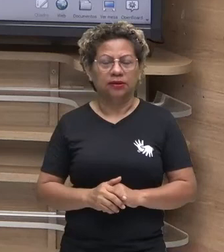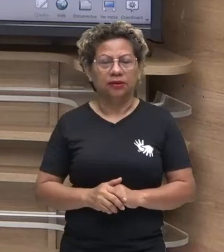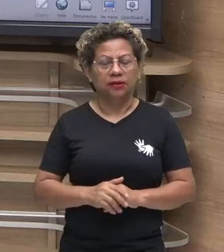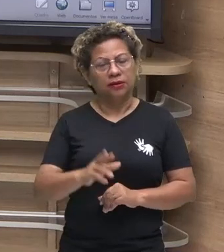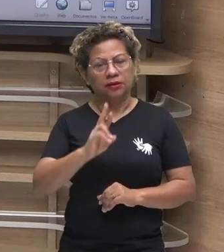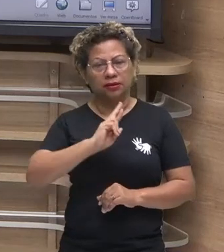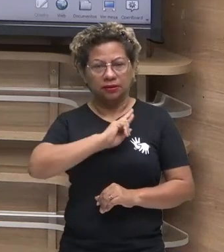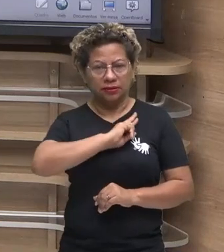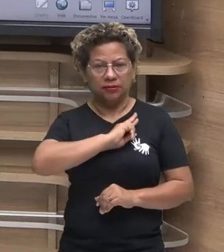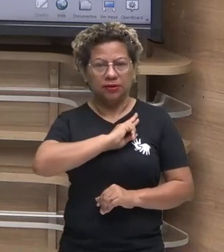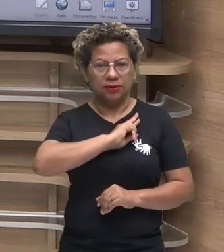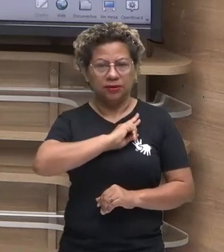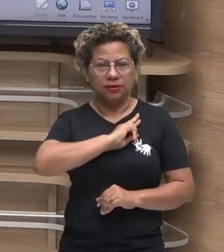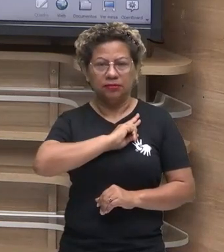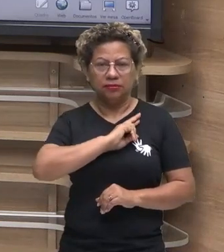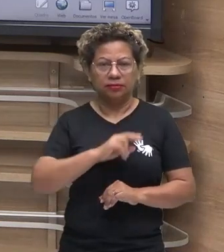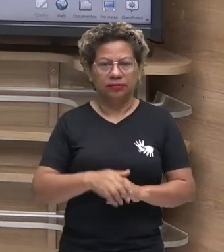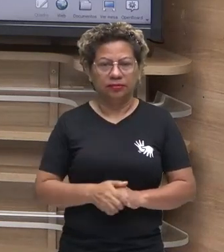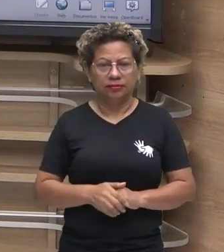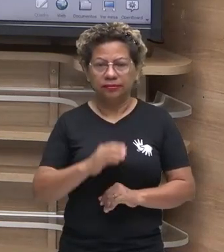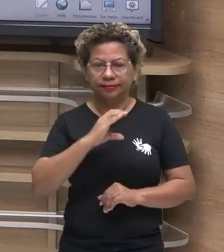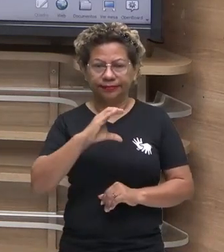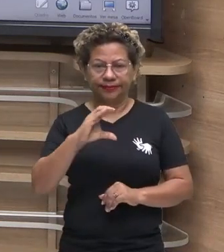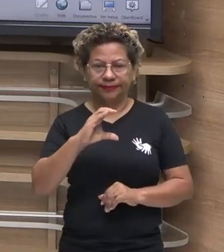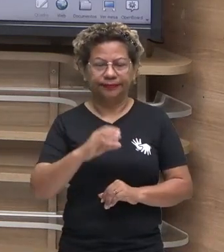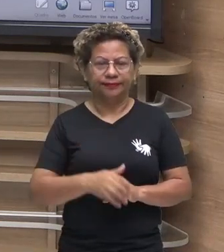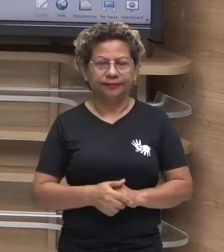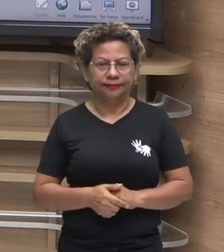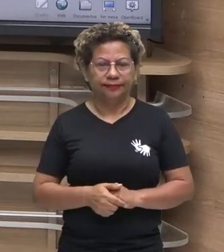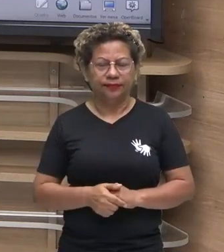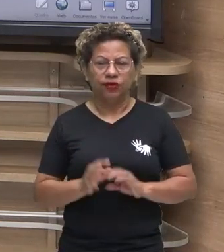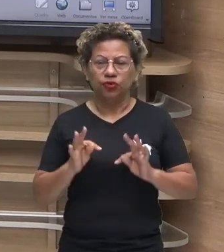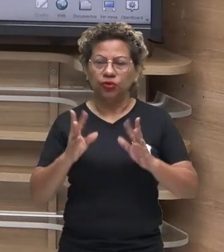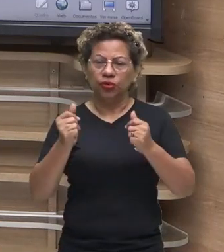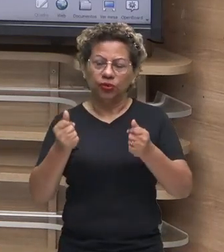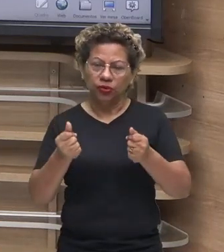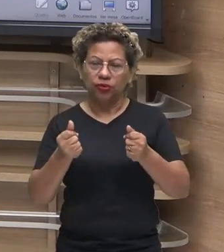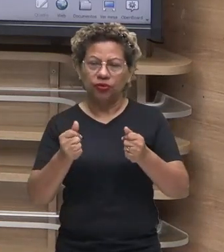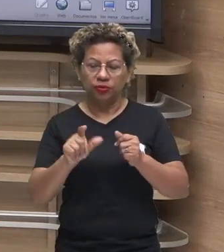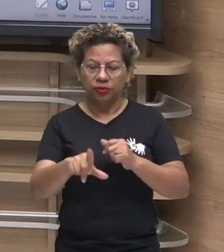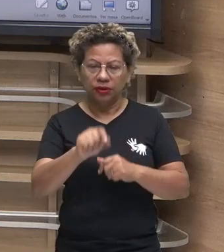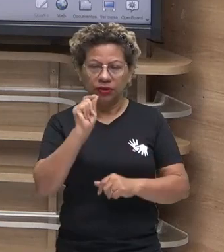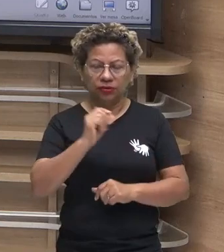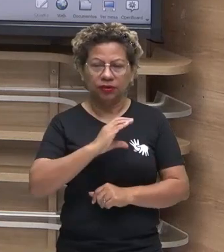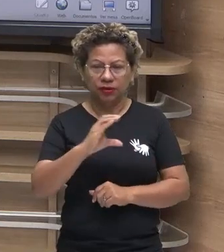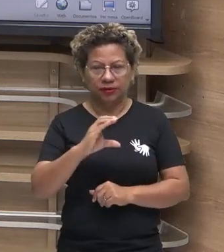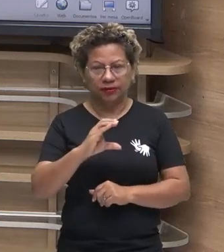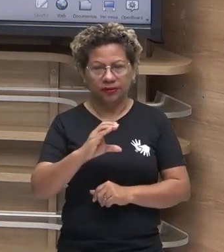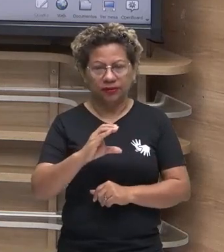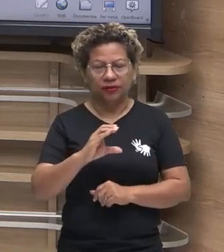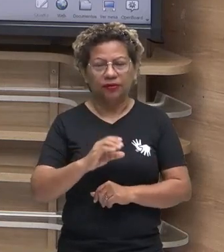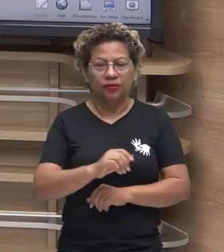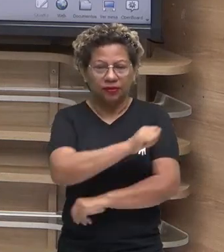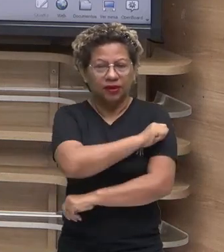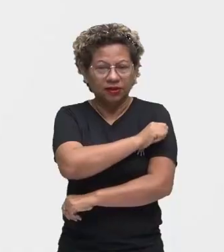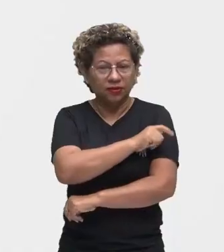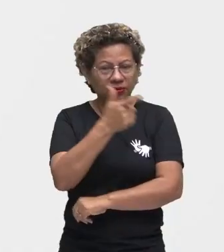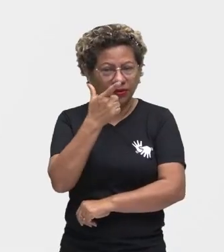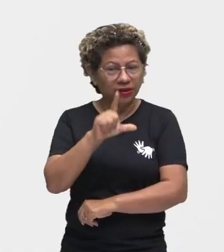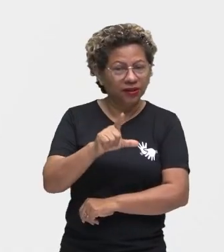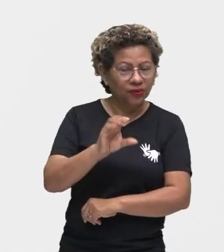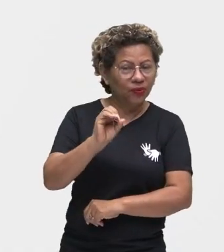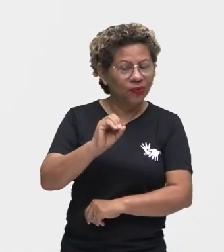respondeu também que é a letra C. Foi todo mundo na C. Ou todo mundo acertou ou todo mundo errou. Vamos à